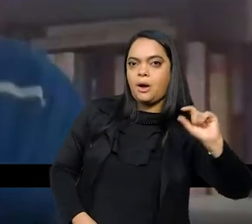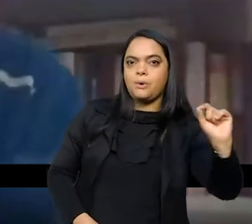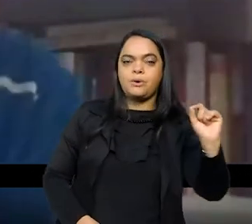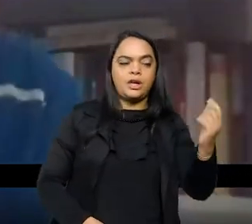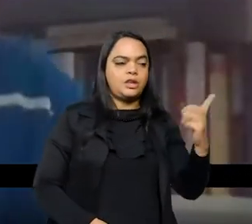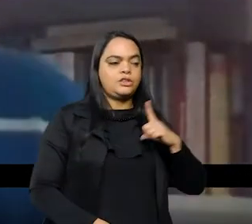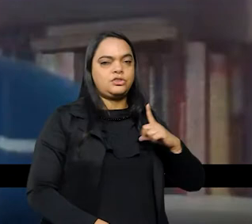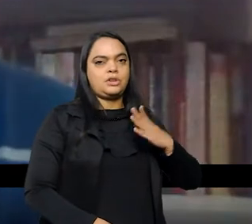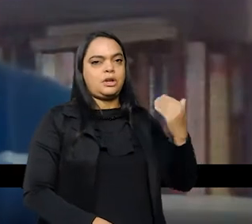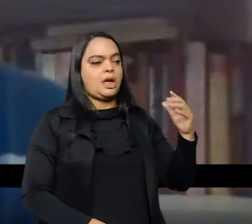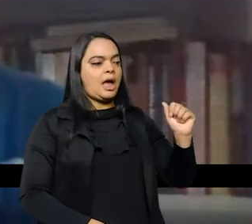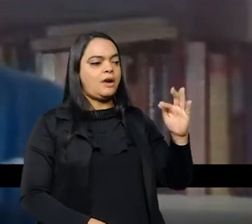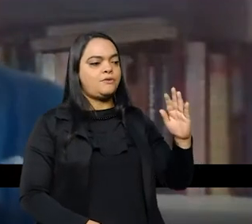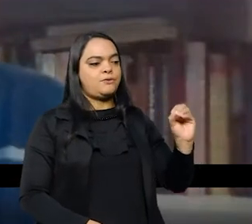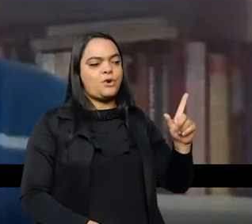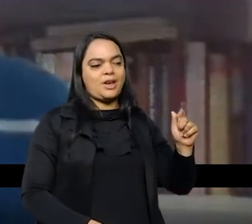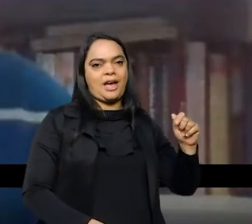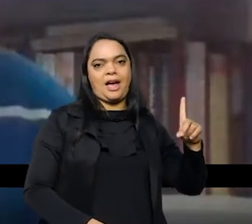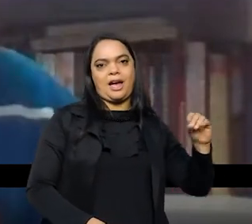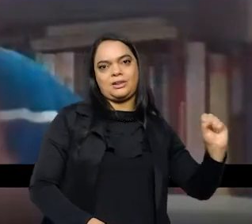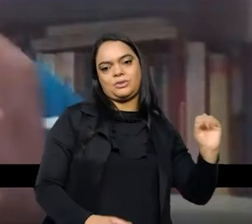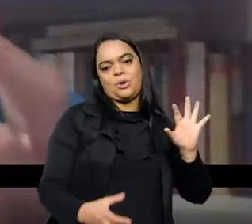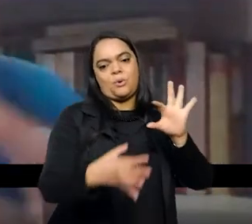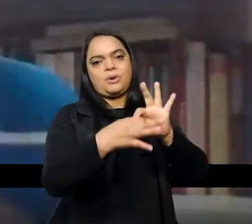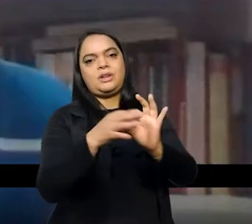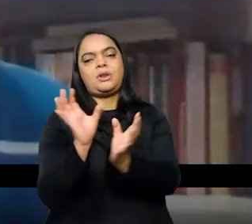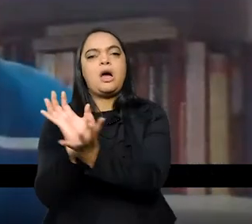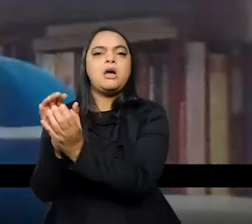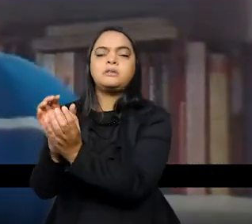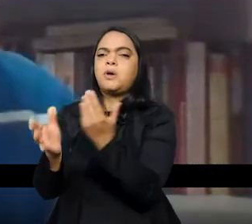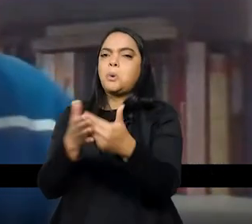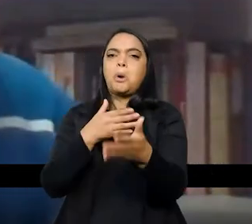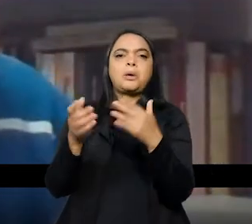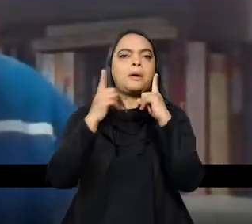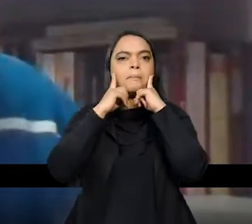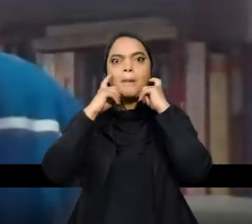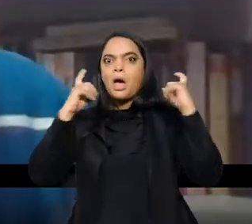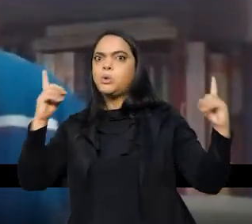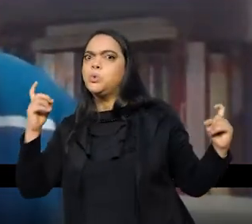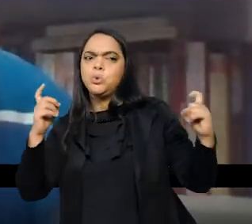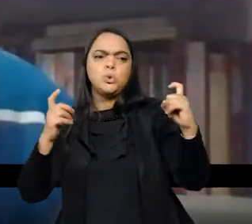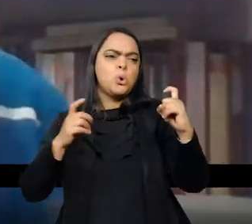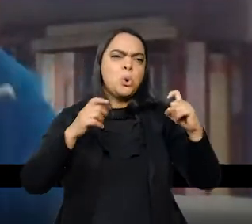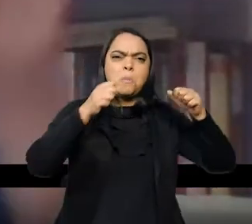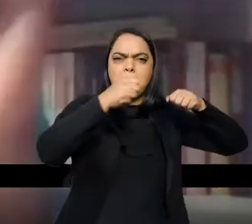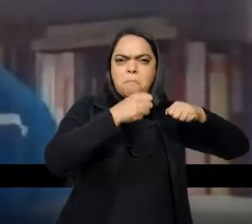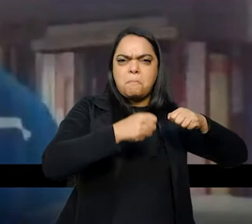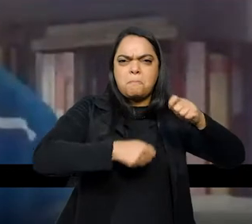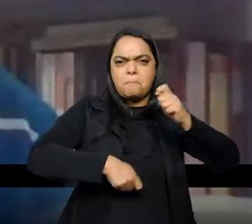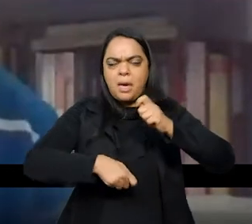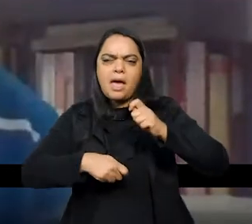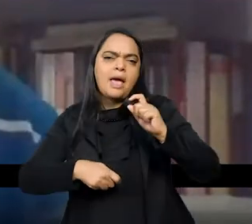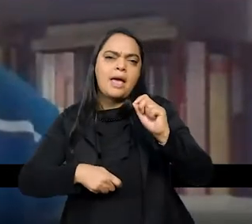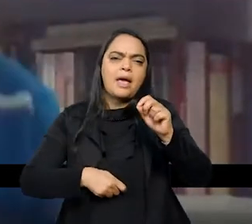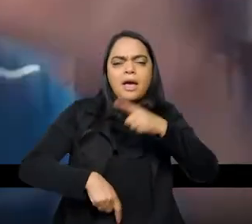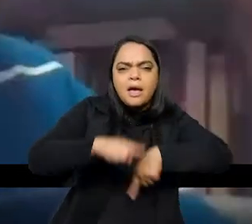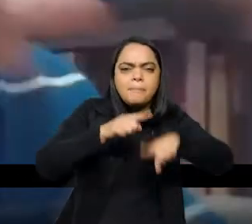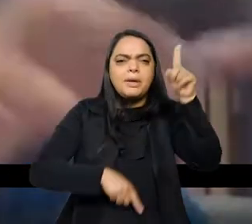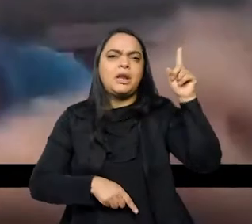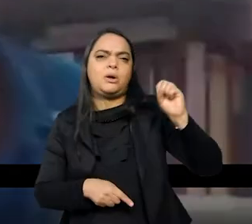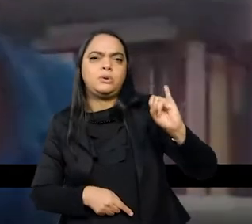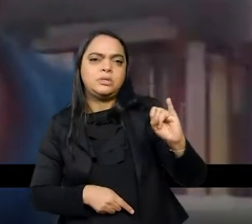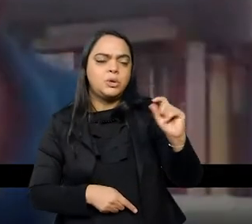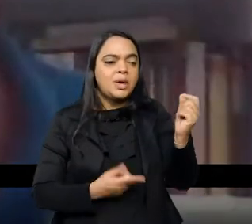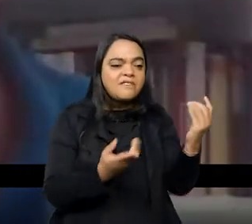Recife. Qualquer barulho público, qualquer rebelião que havia no Recife, se atacasse Afogados e fechasse essa rua,